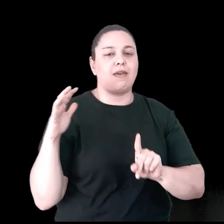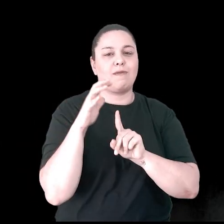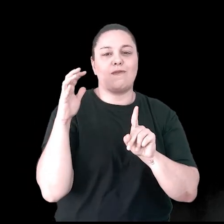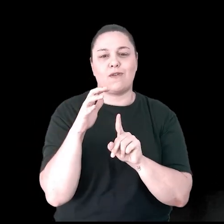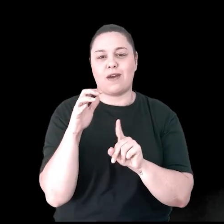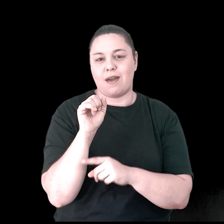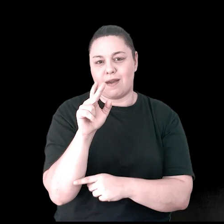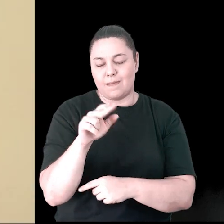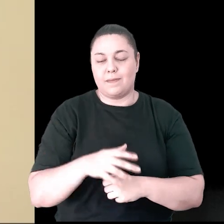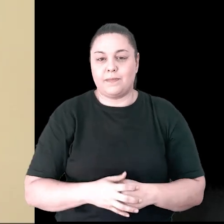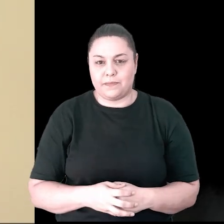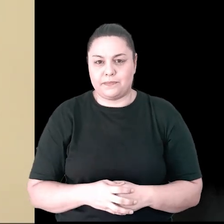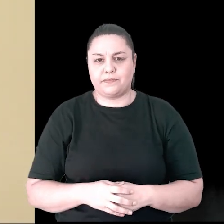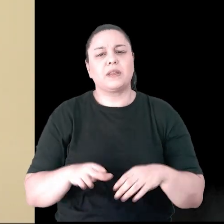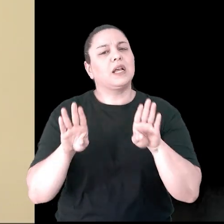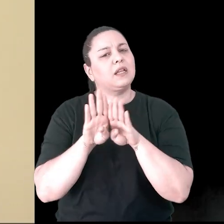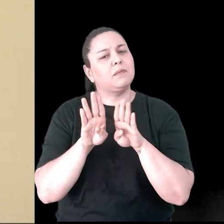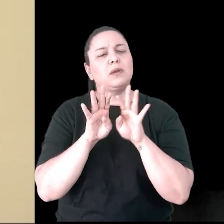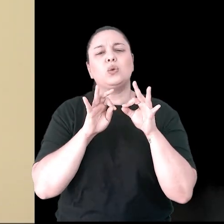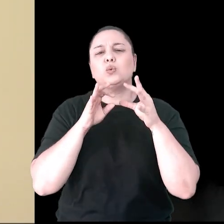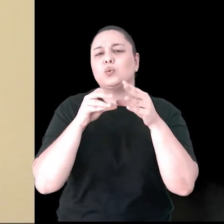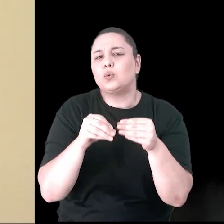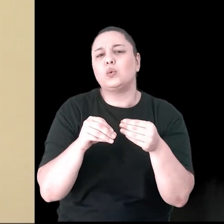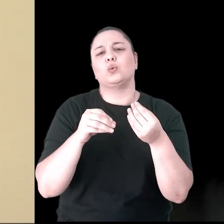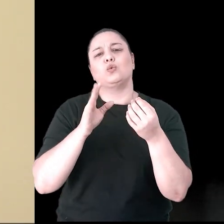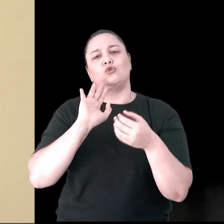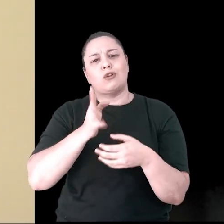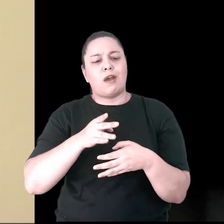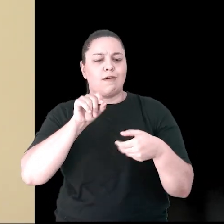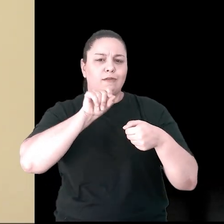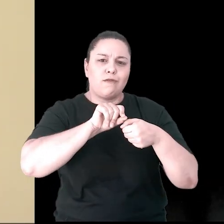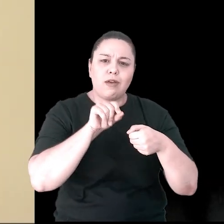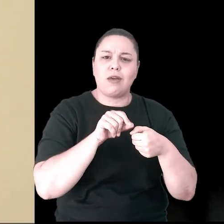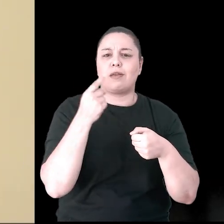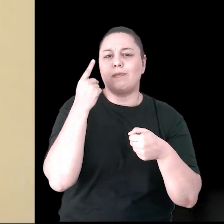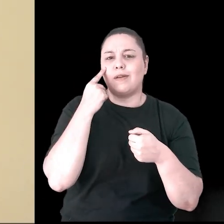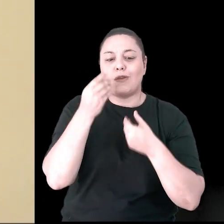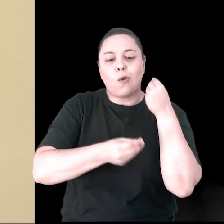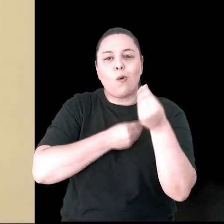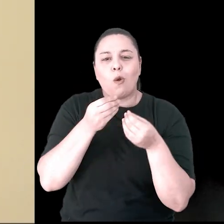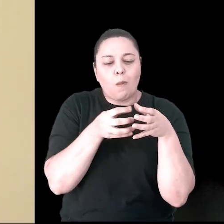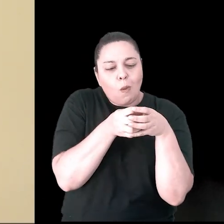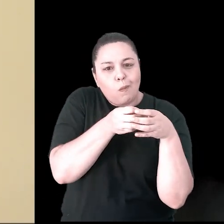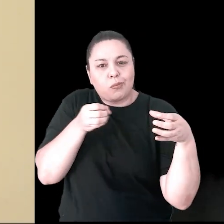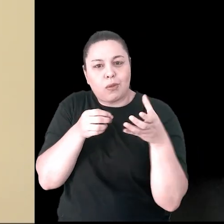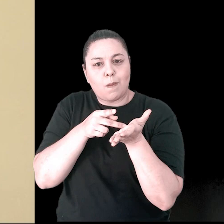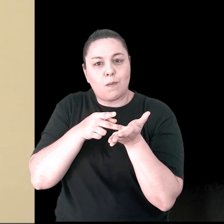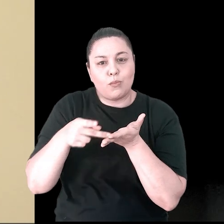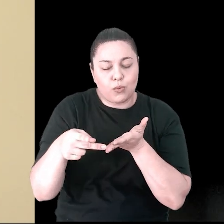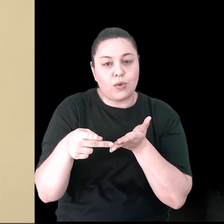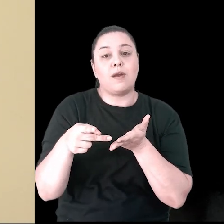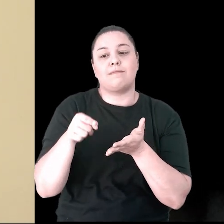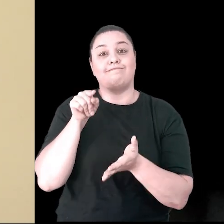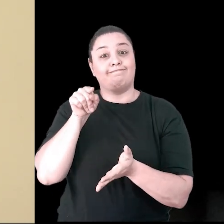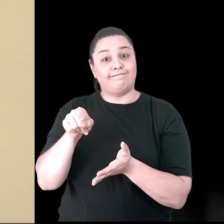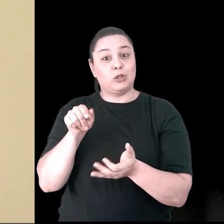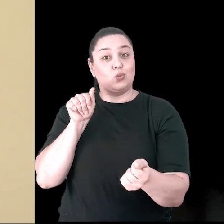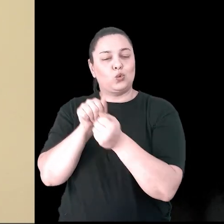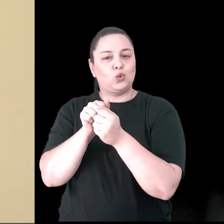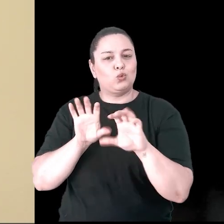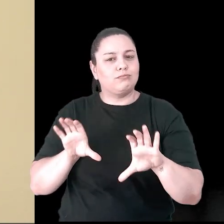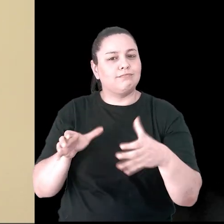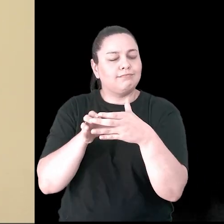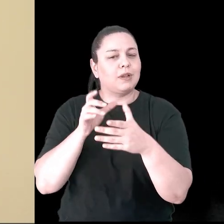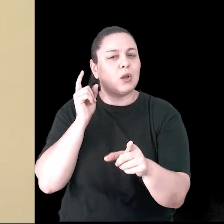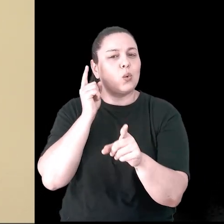oxigênio. Durante as cromatografias que foram realizadas para a purificação da aequorina, Shimomura